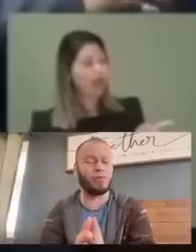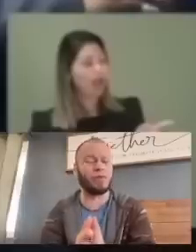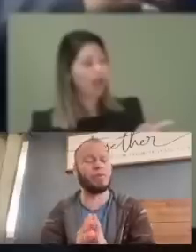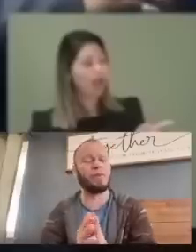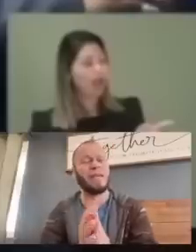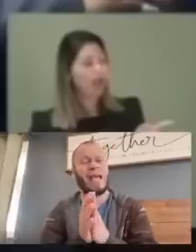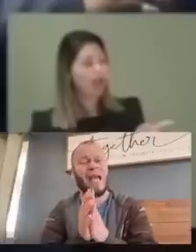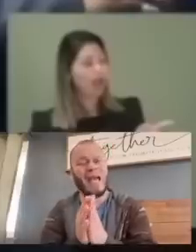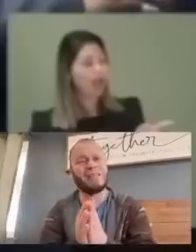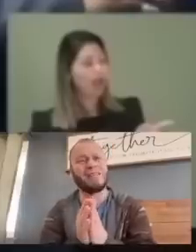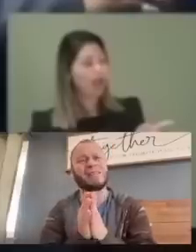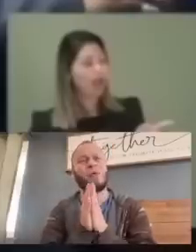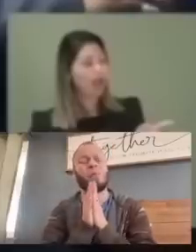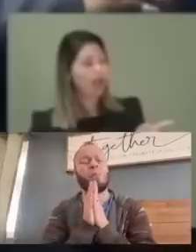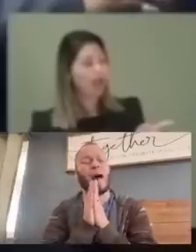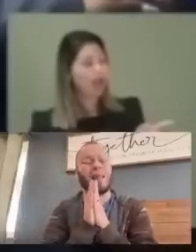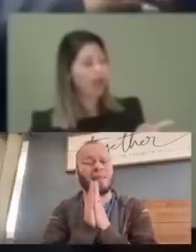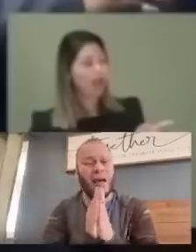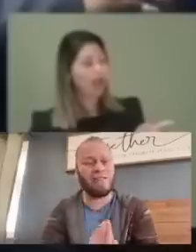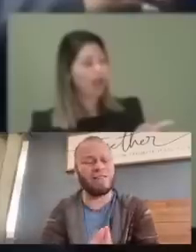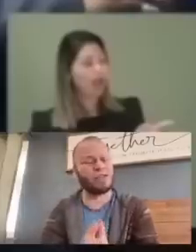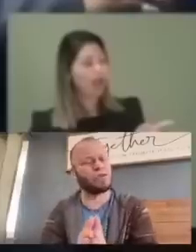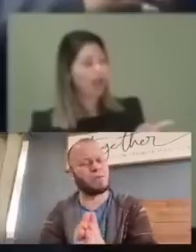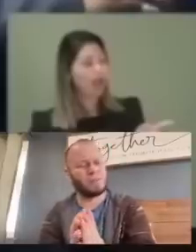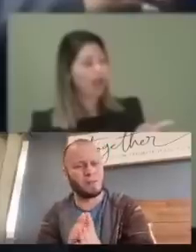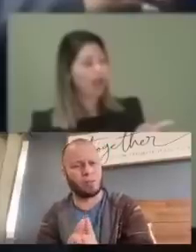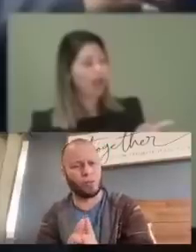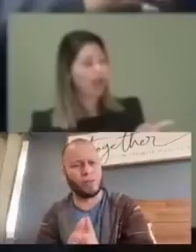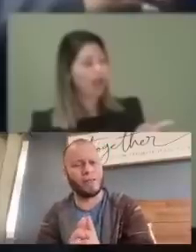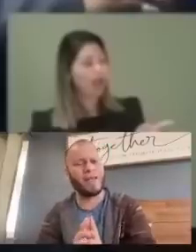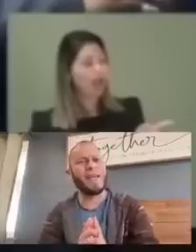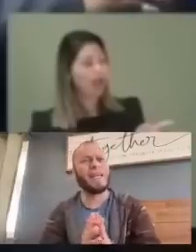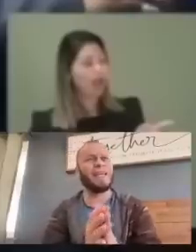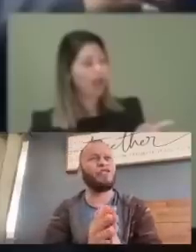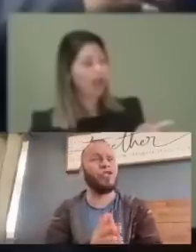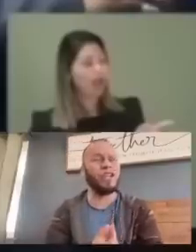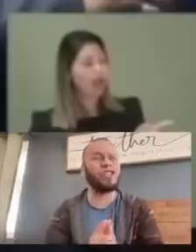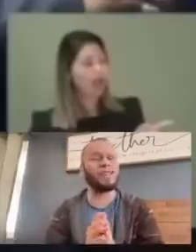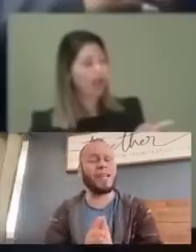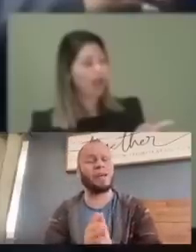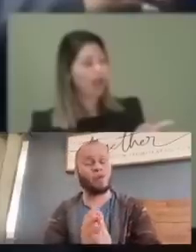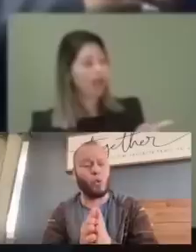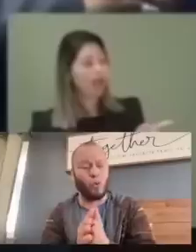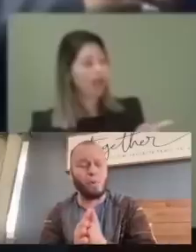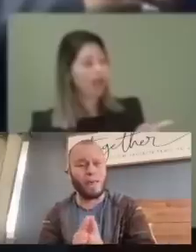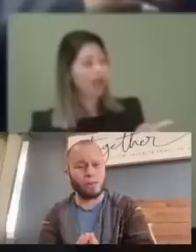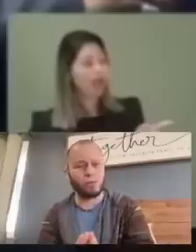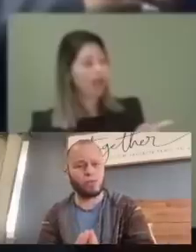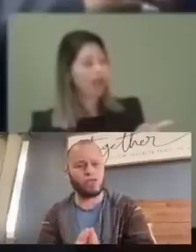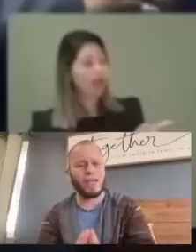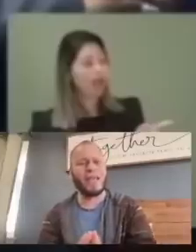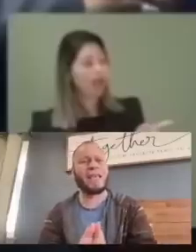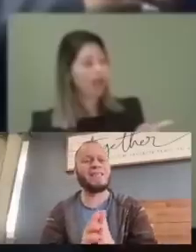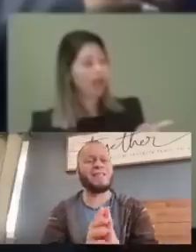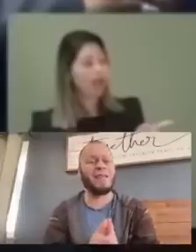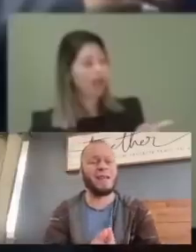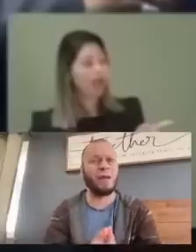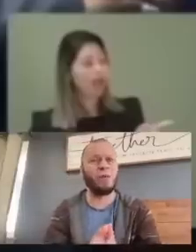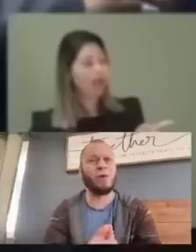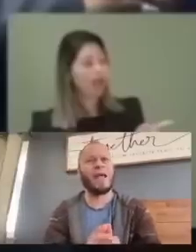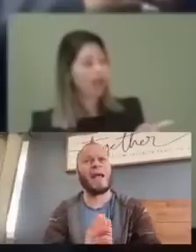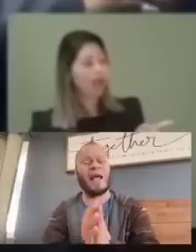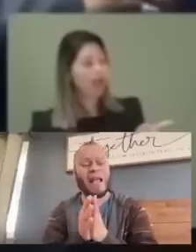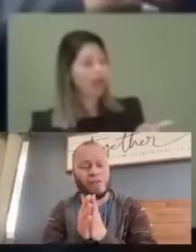você está ouvindo essas são palavras do senador que diz ter documentos que